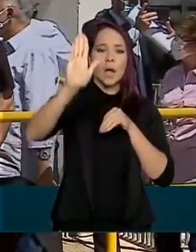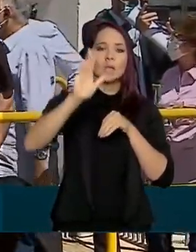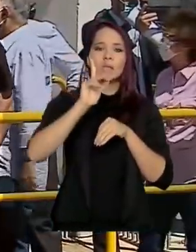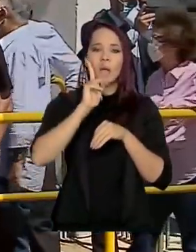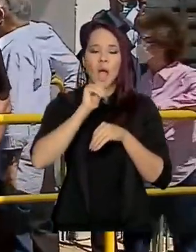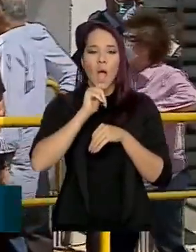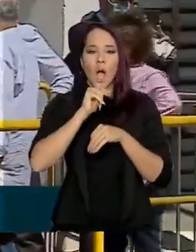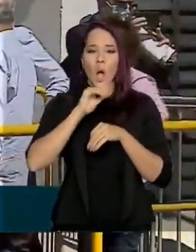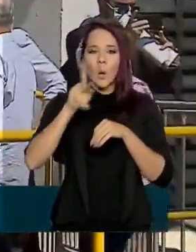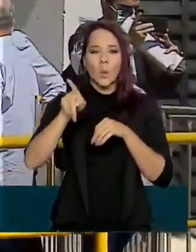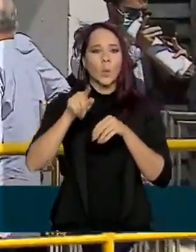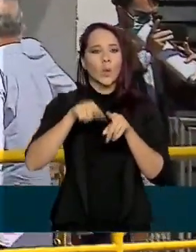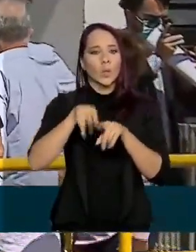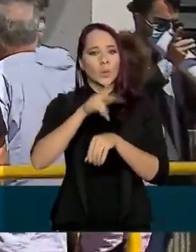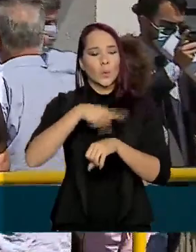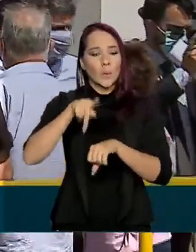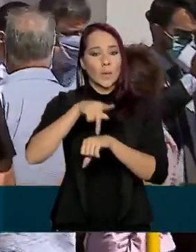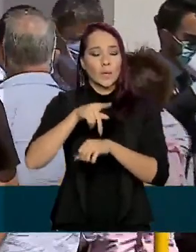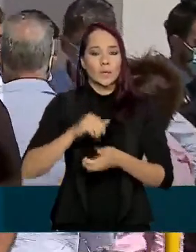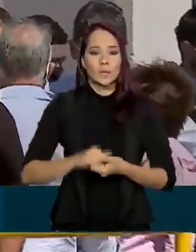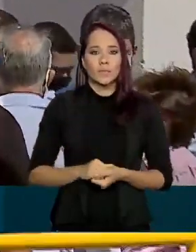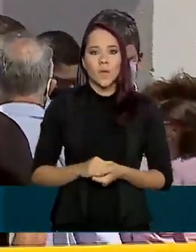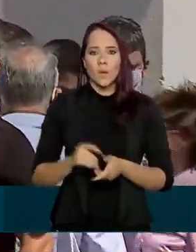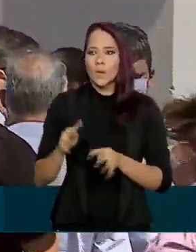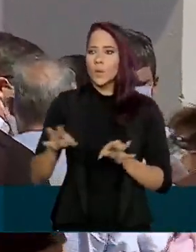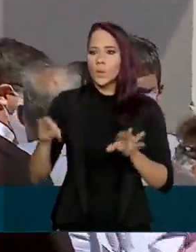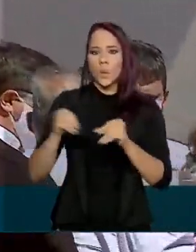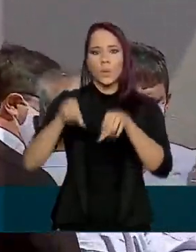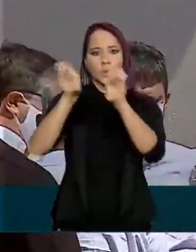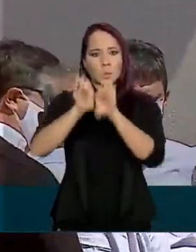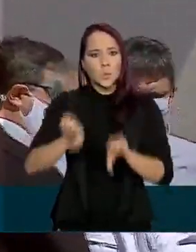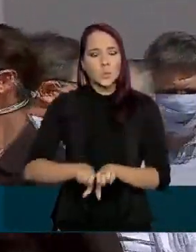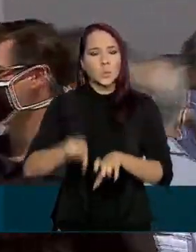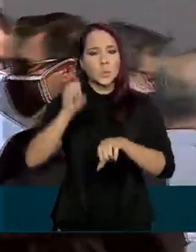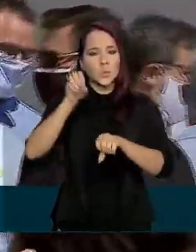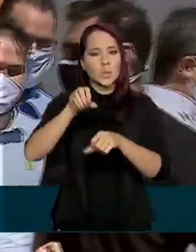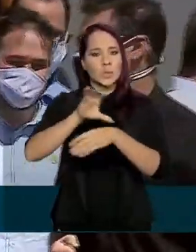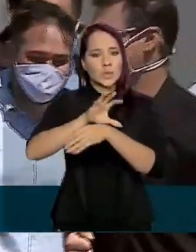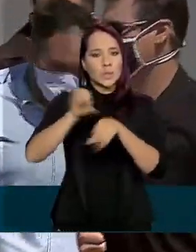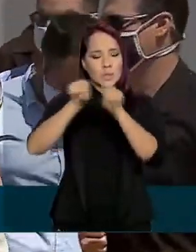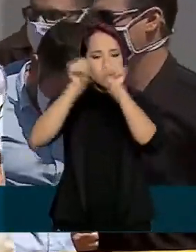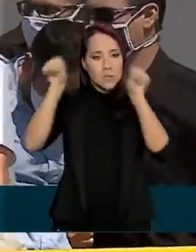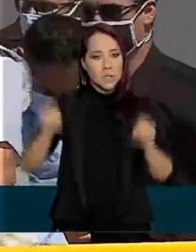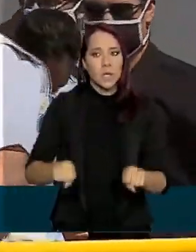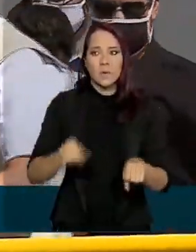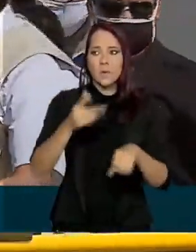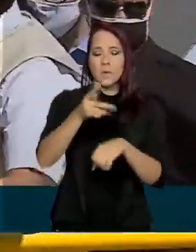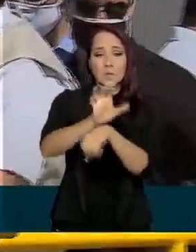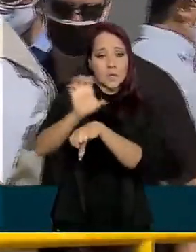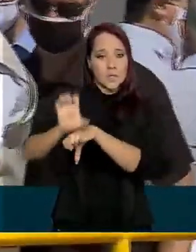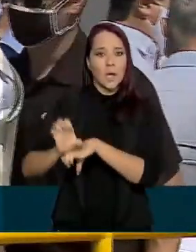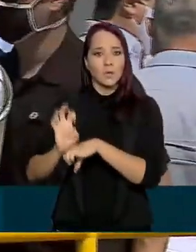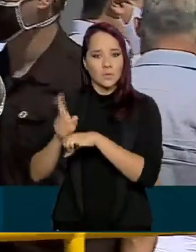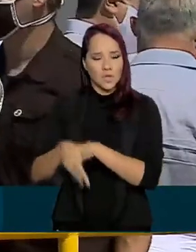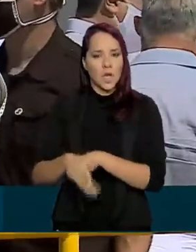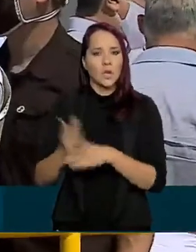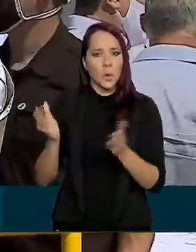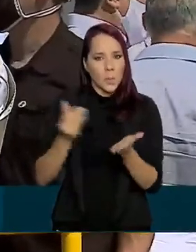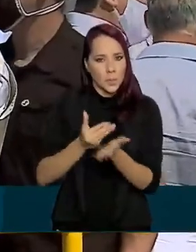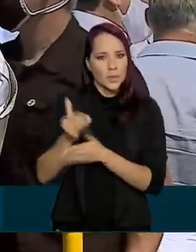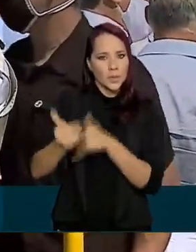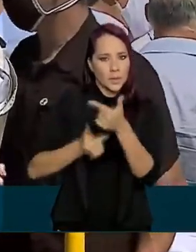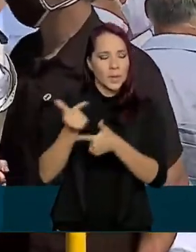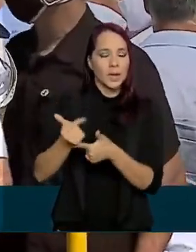hídrico do país quando todas as estruturas e sistemas complementares nos estados estiverem em operação